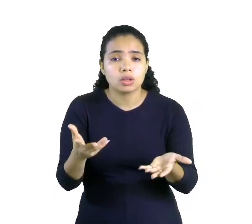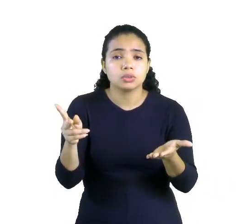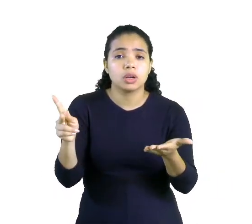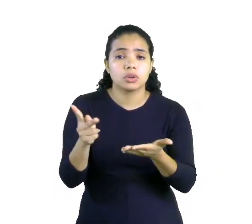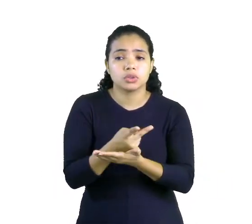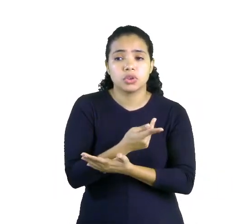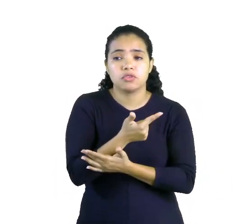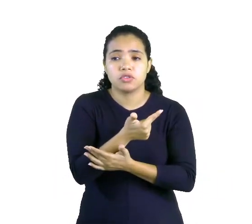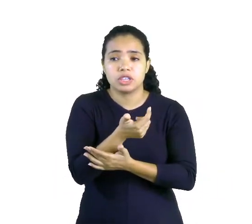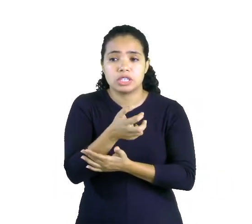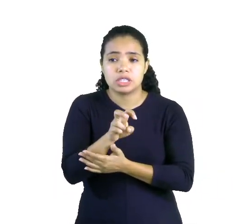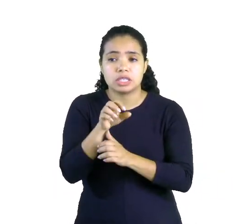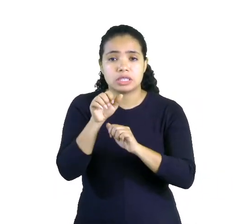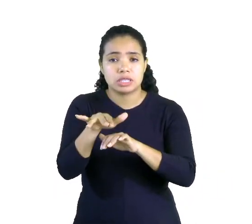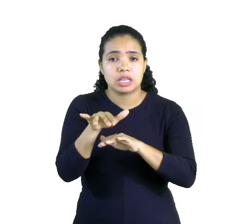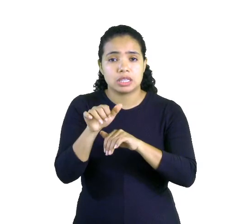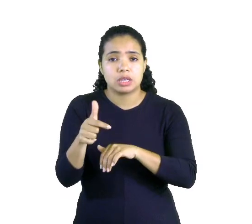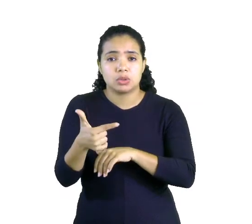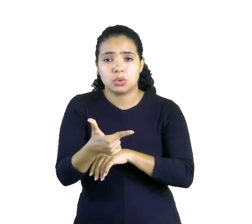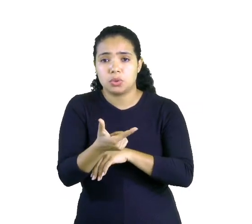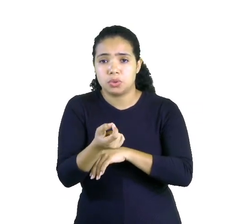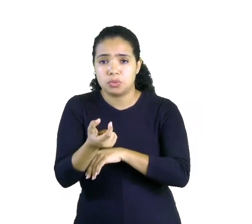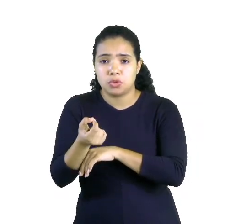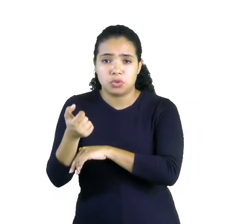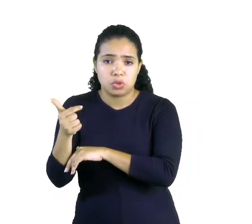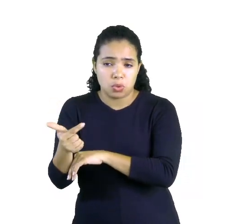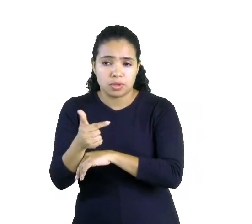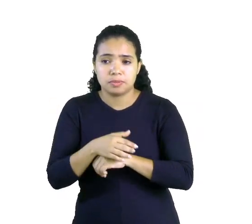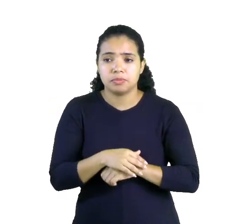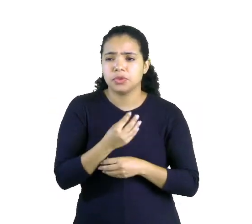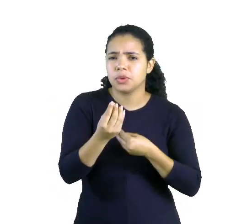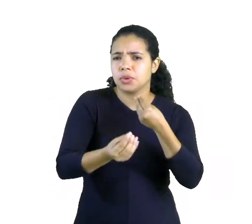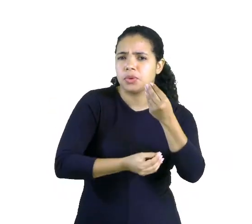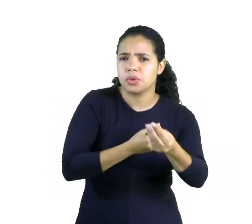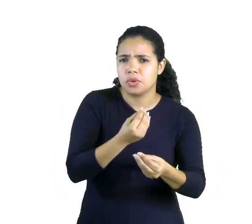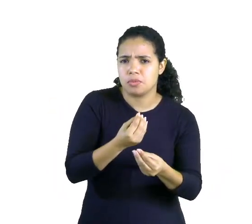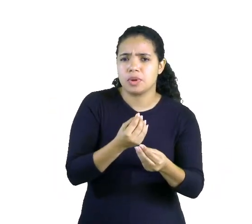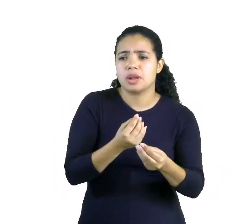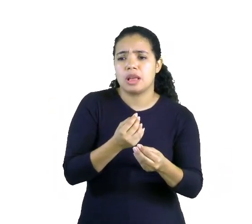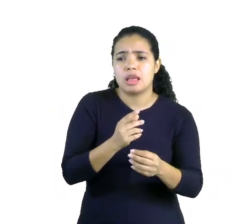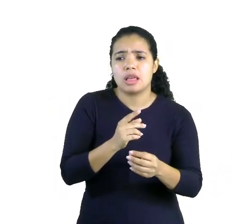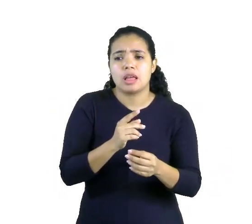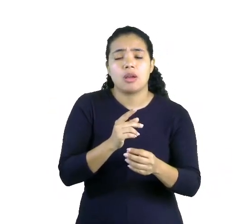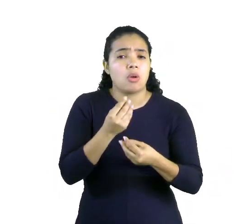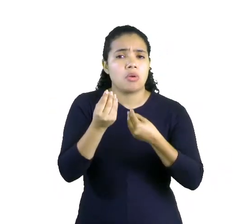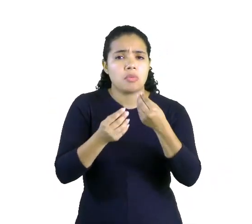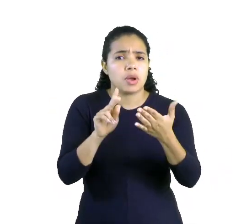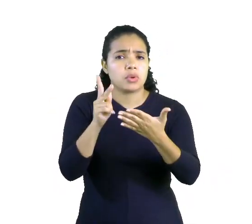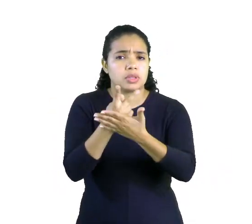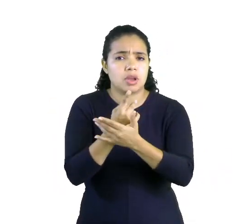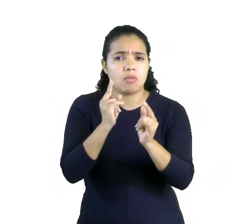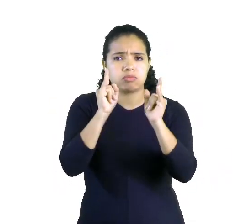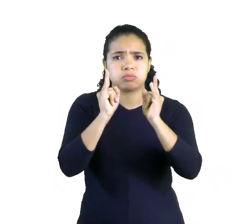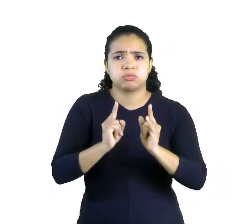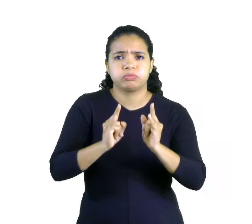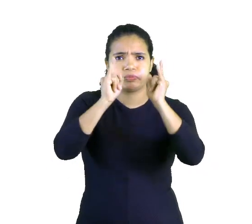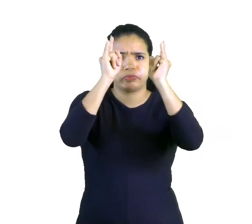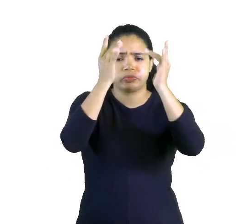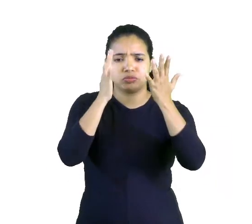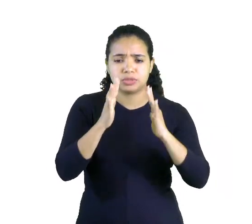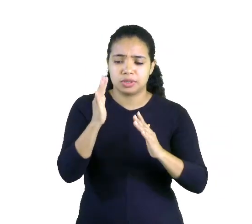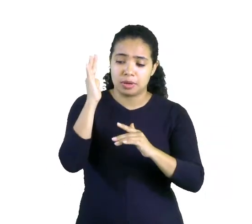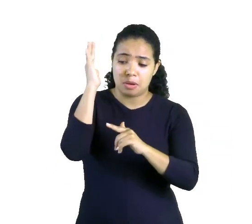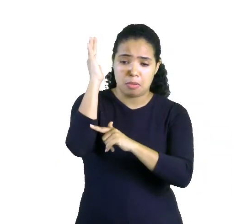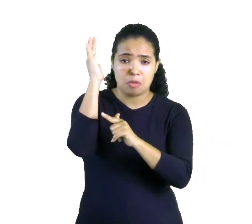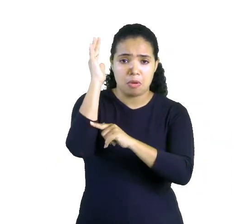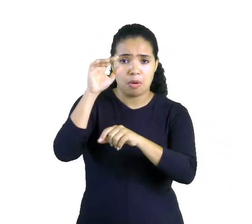aconteceu? 25 de setembro de 2002. Como se deu esse desabamento? Após ouvir estalos em uma